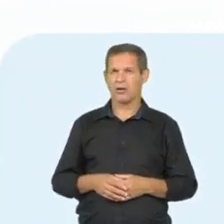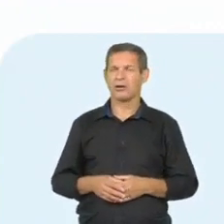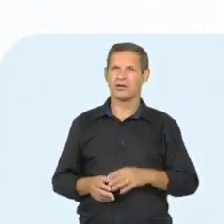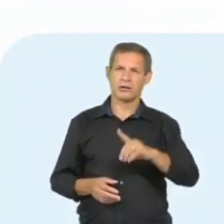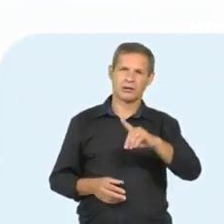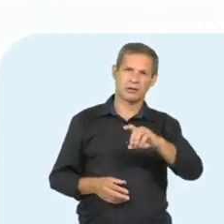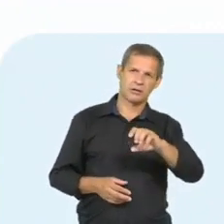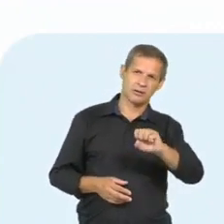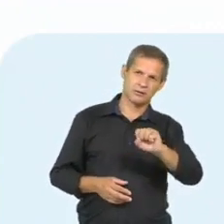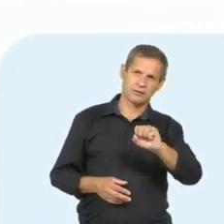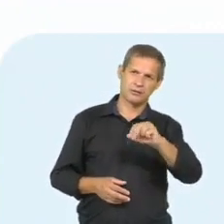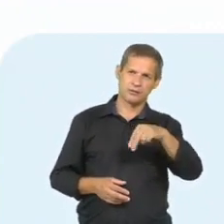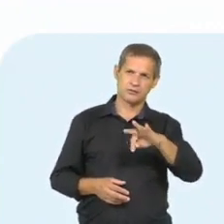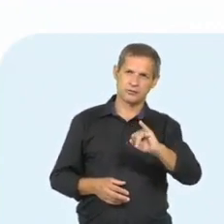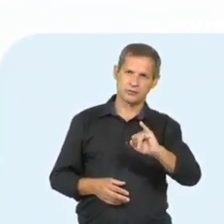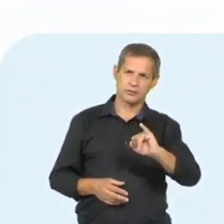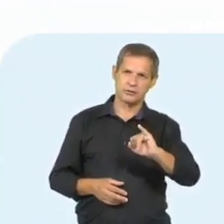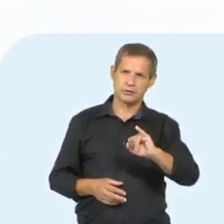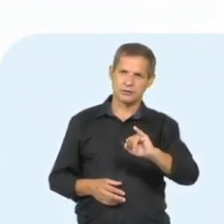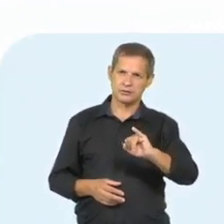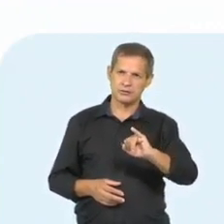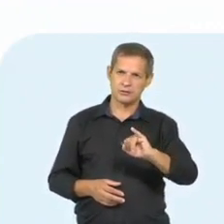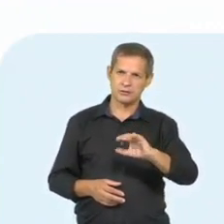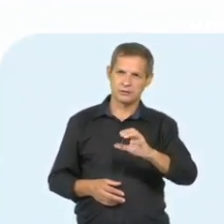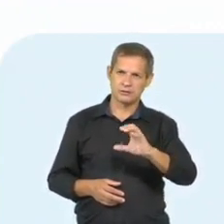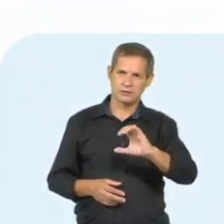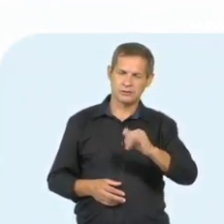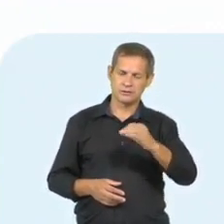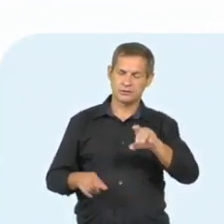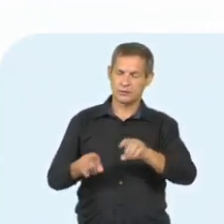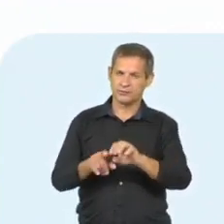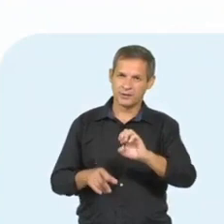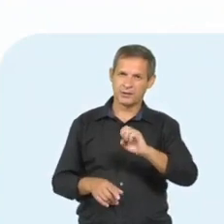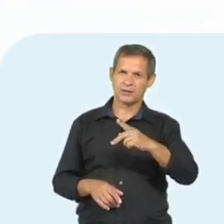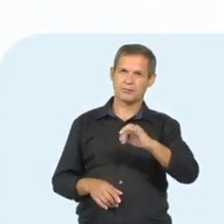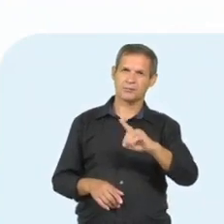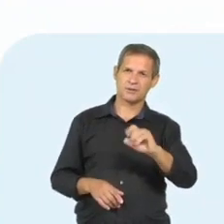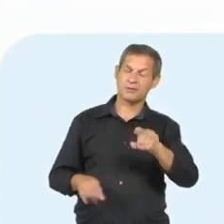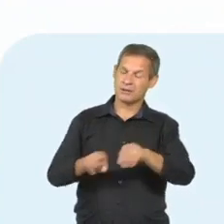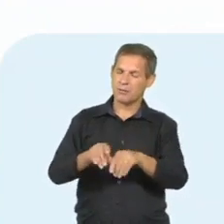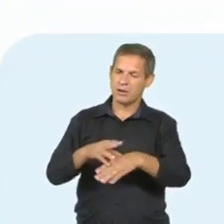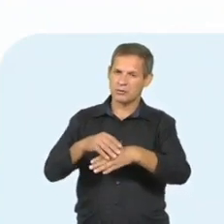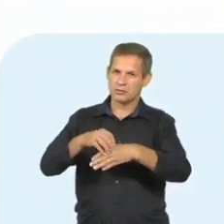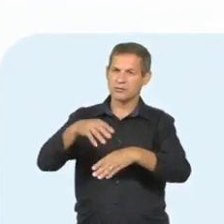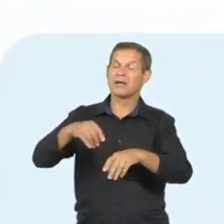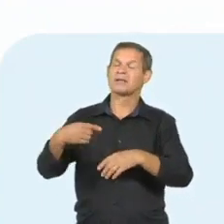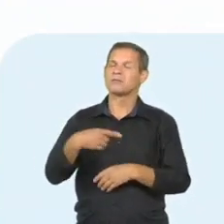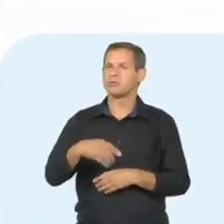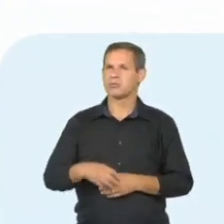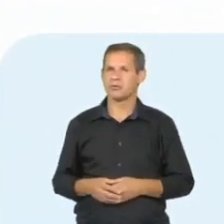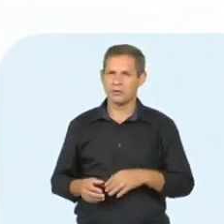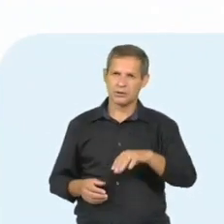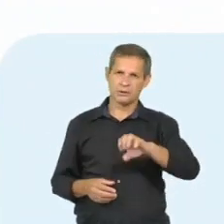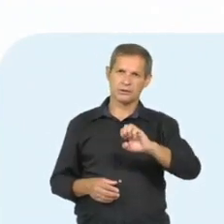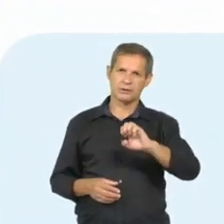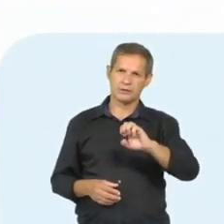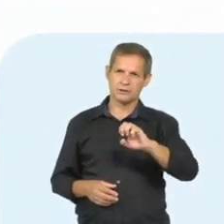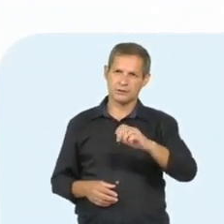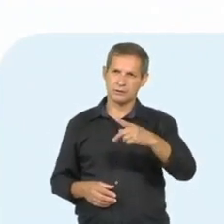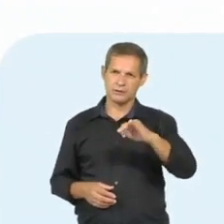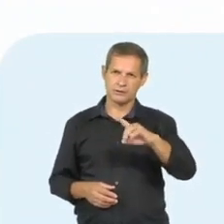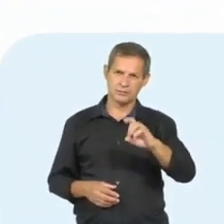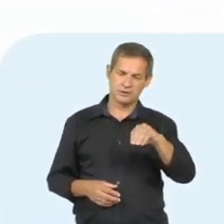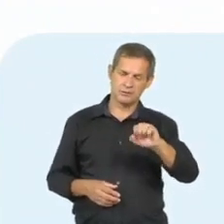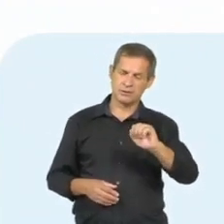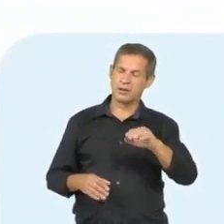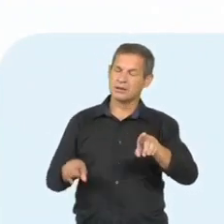desnutrição, epidemias e doenças infecciosas. Depois nós tivemos uma redução de epidemias, com uma redução